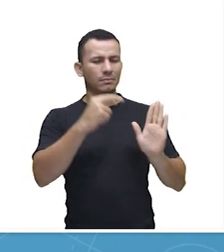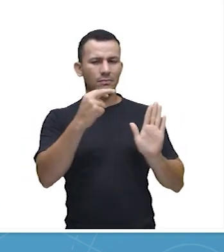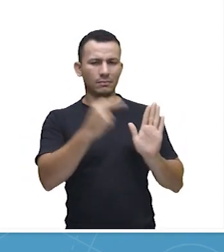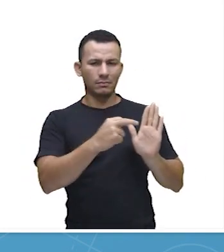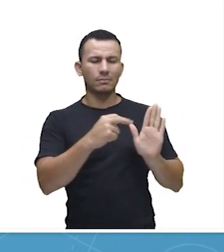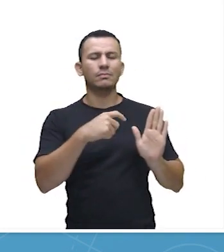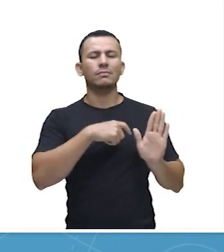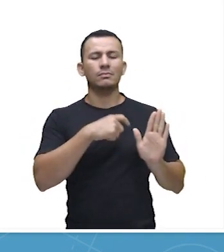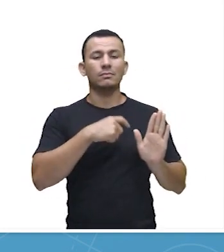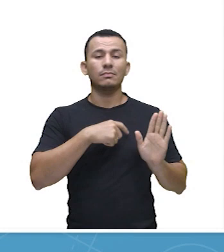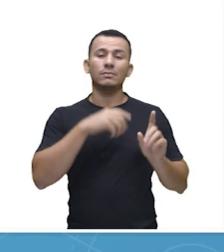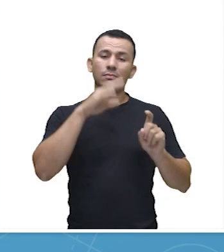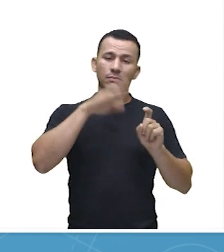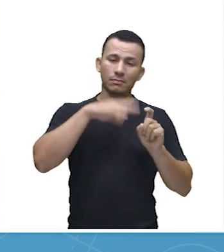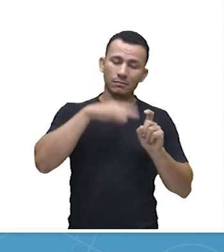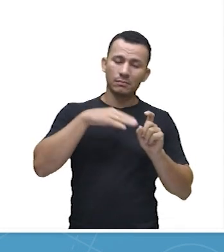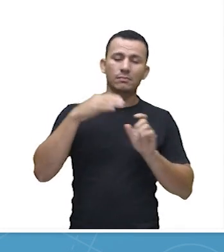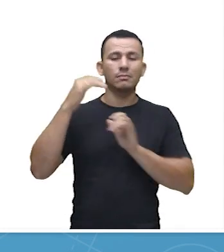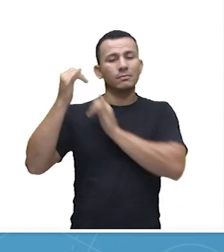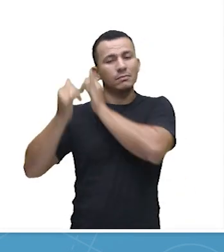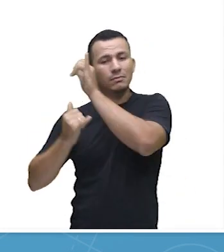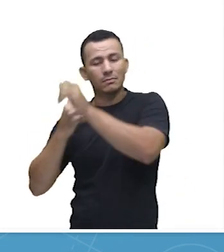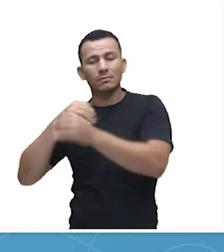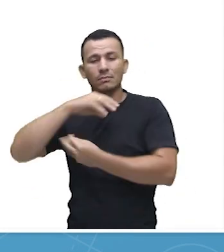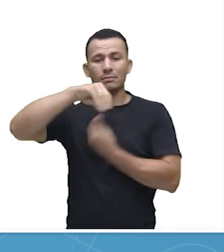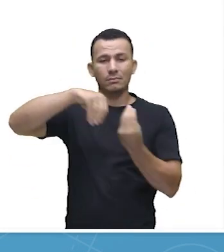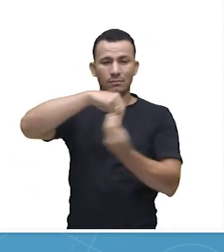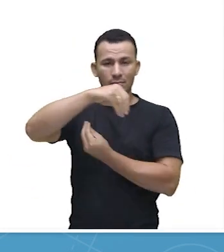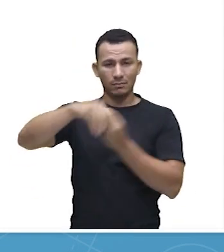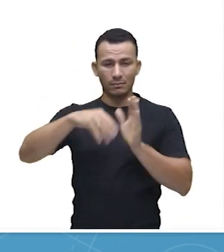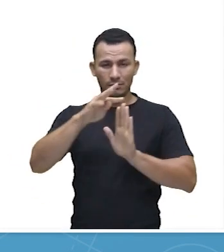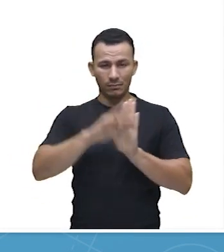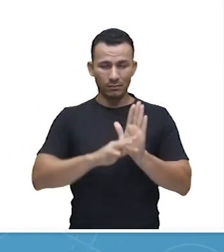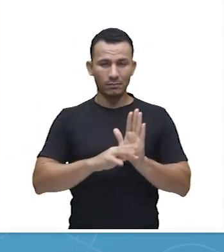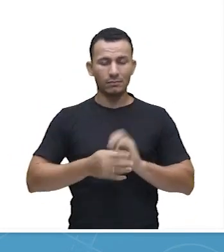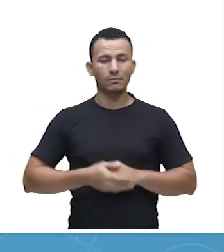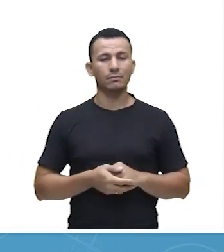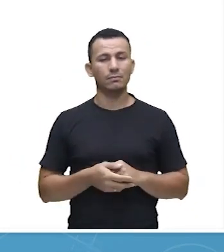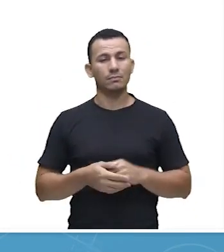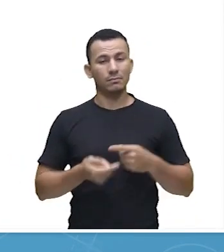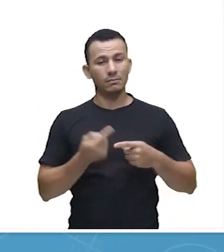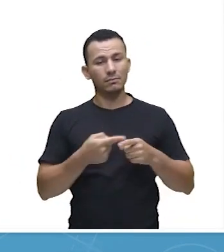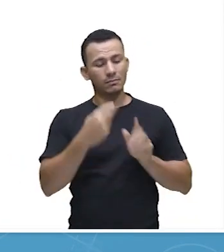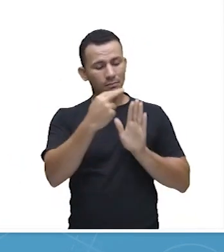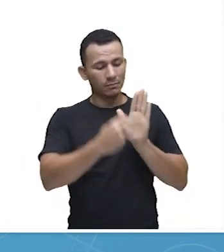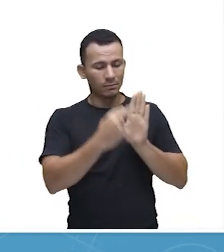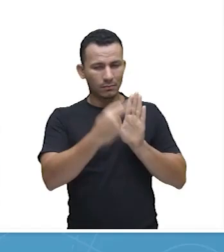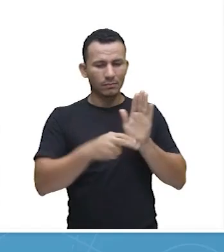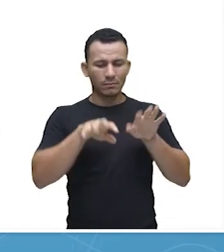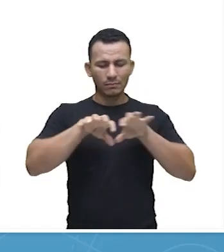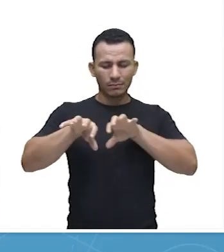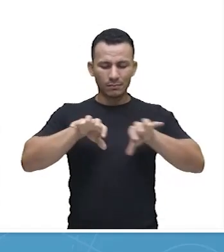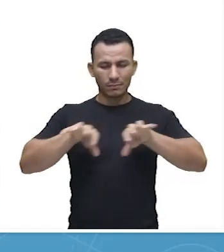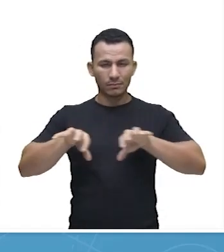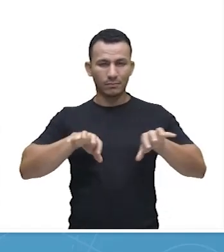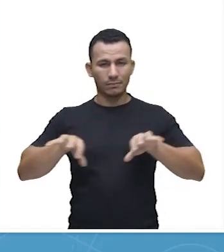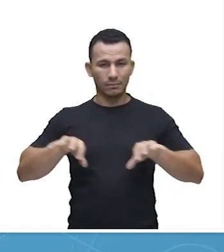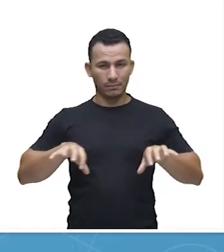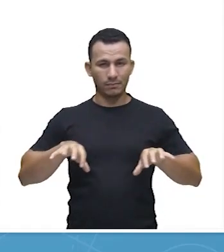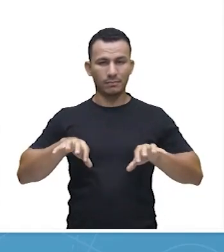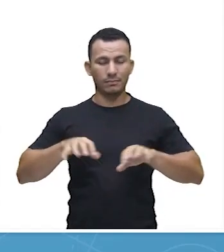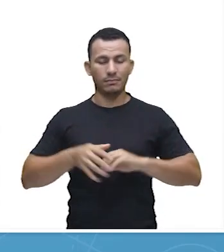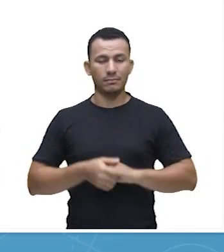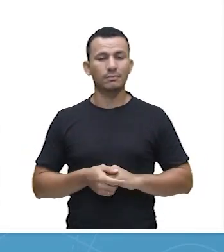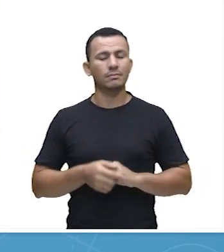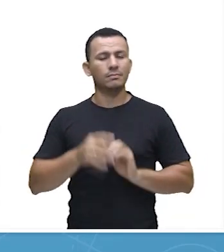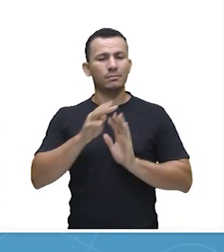um pouco de lenda também misturados. Então a gente vai fazer a leitura atenta e ir separando essas duas situações, tá bom? Então o